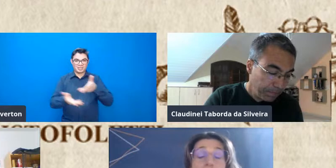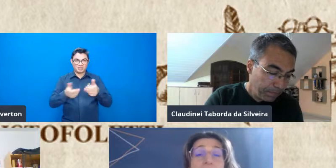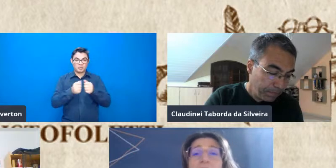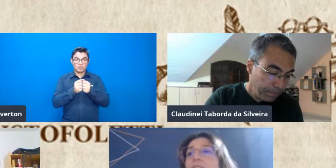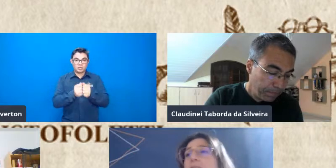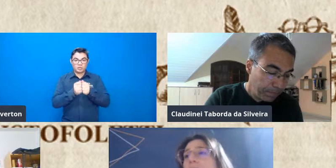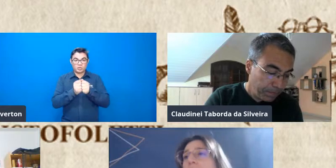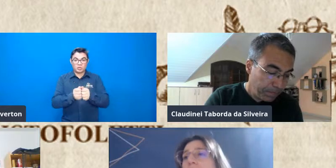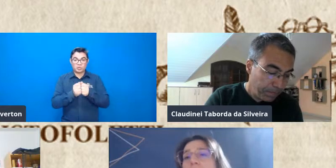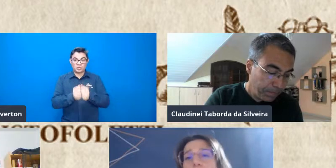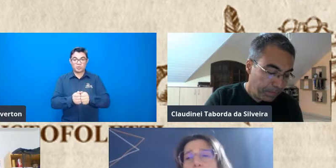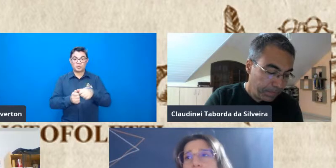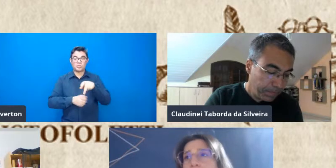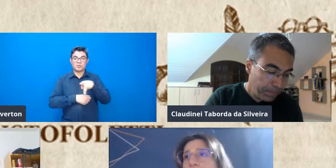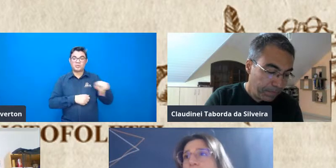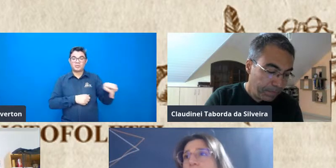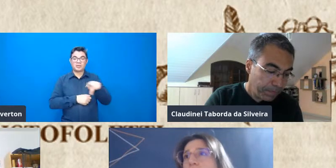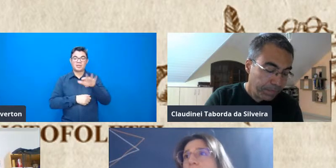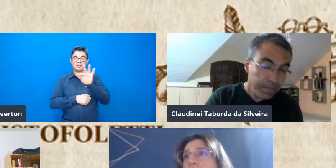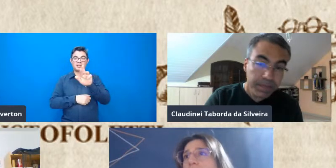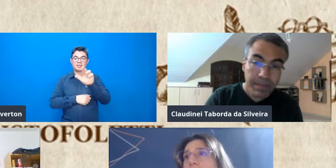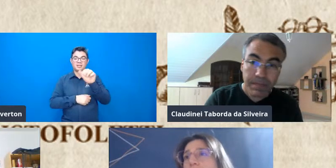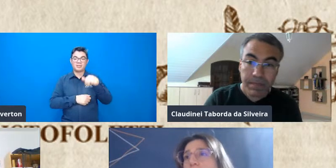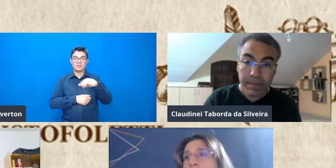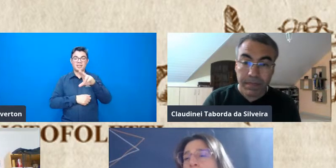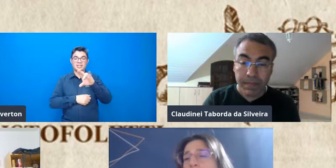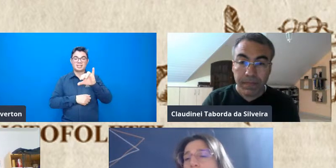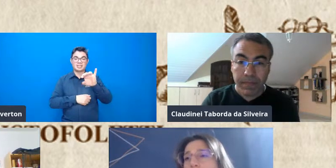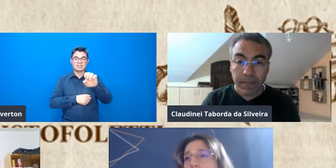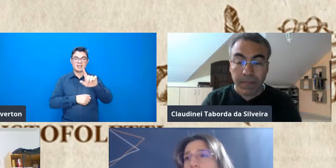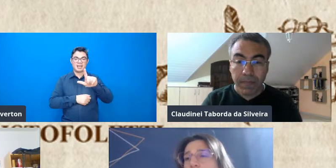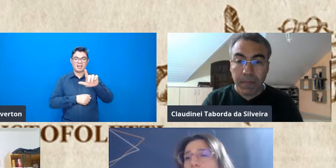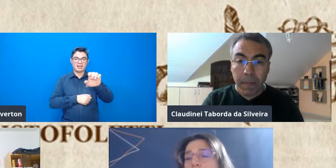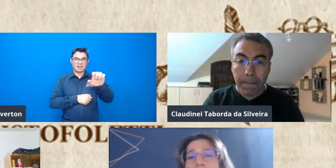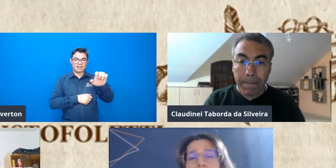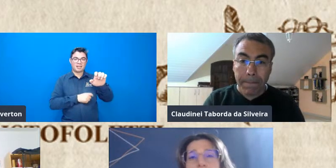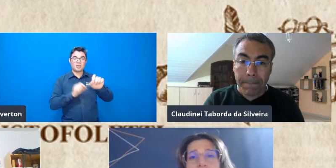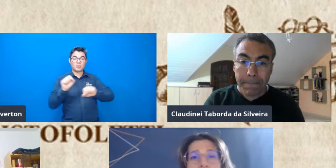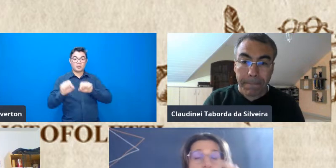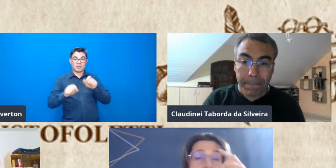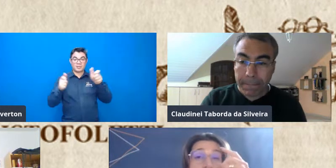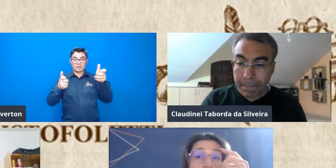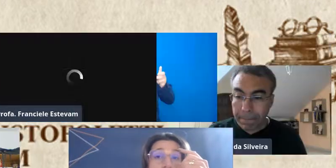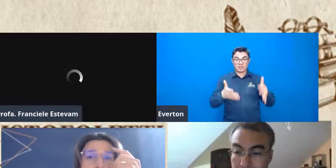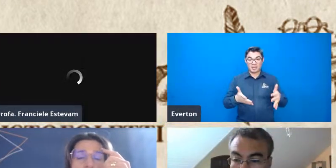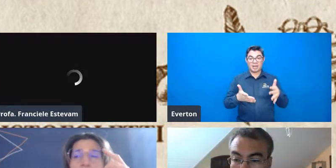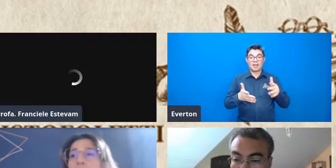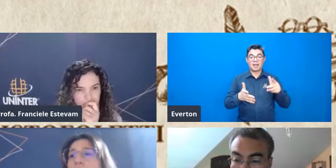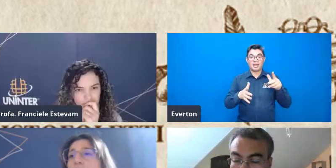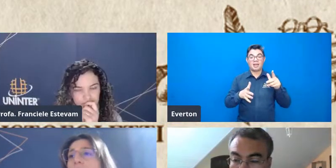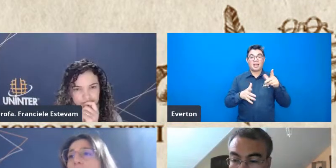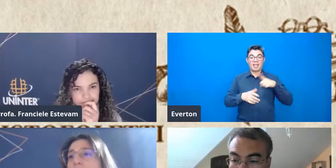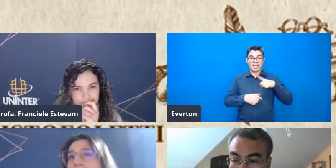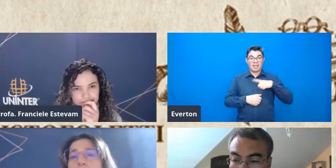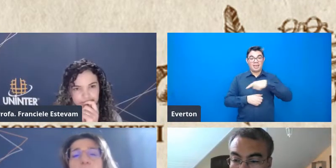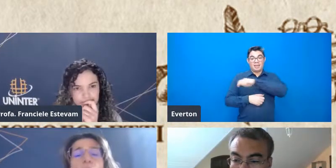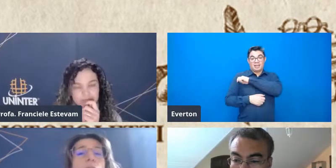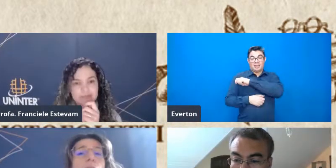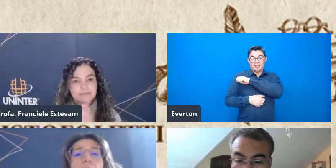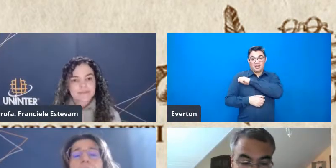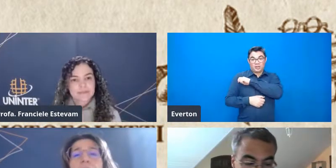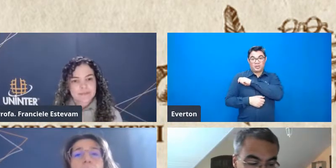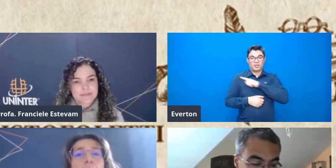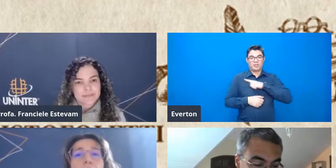professora Francielle mas antes disso eu gostaria então de colocar as participações dos nossos estudantes